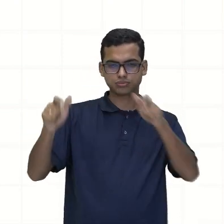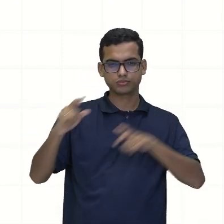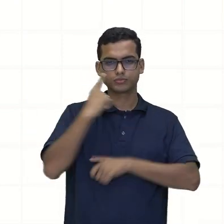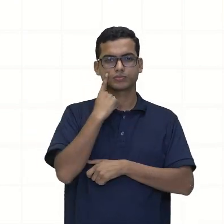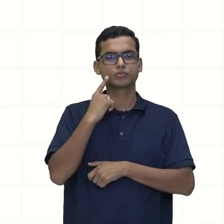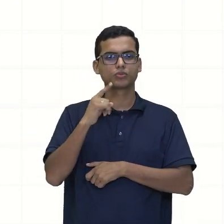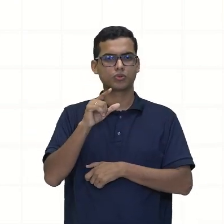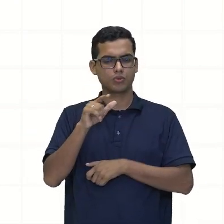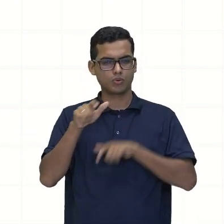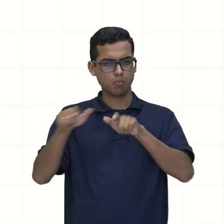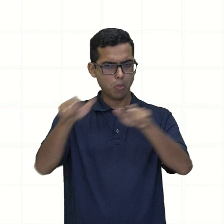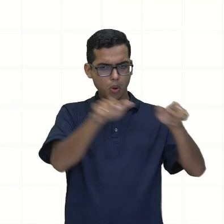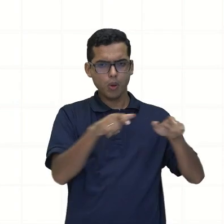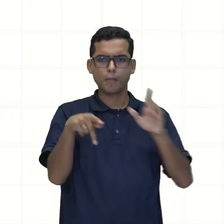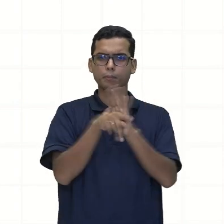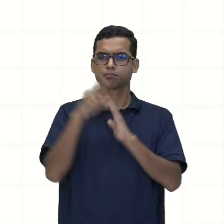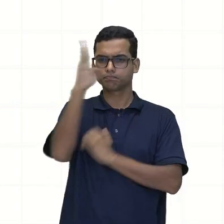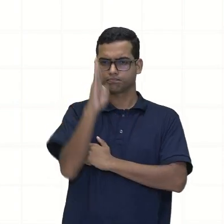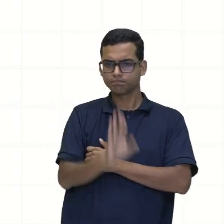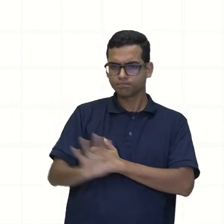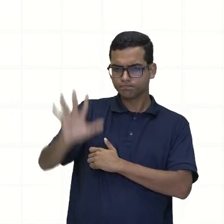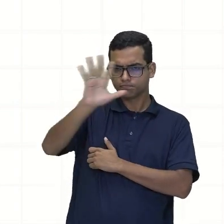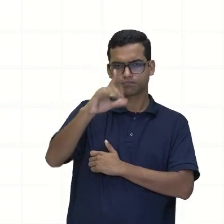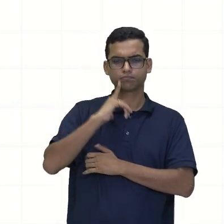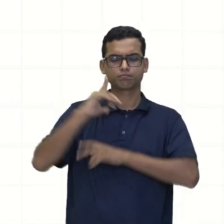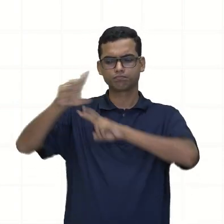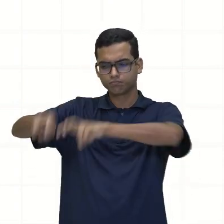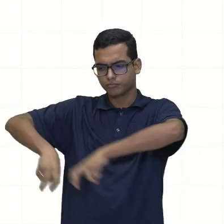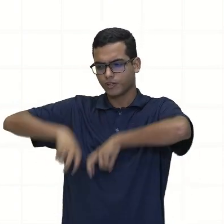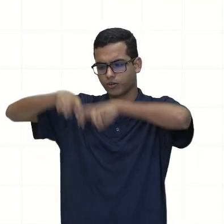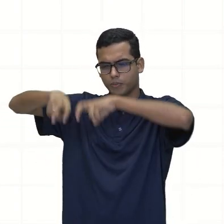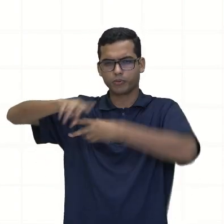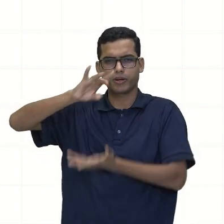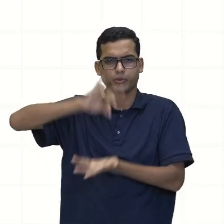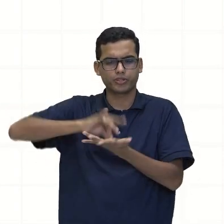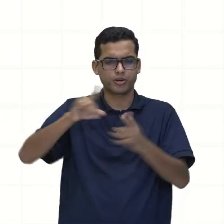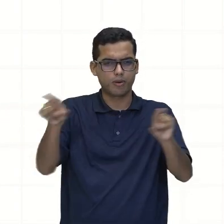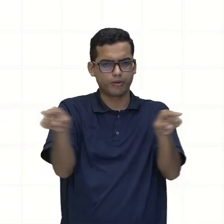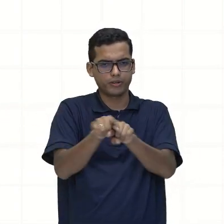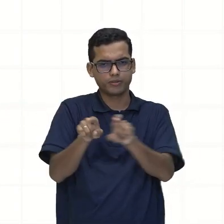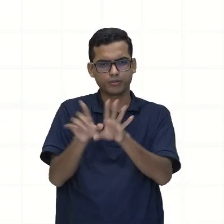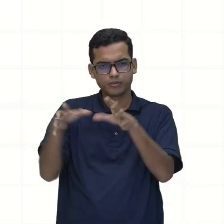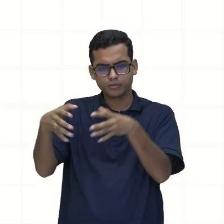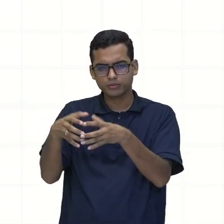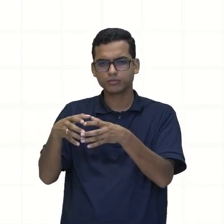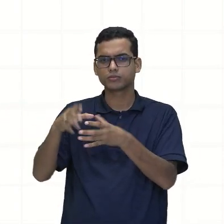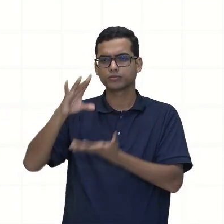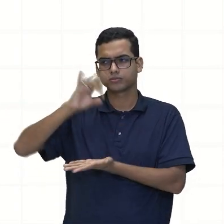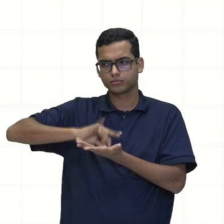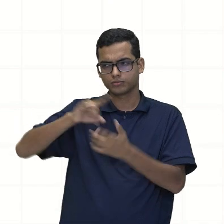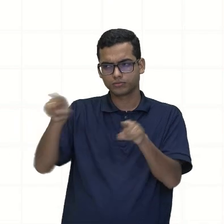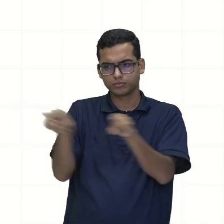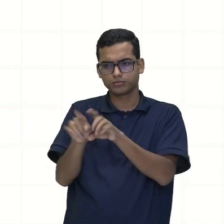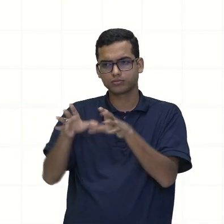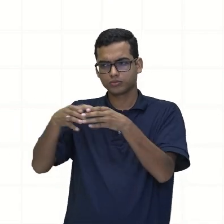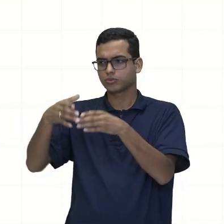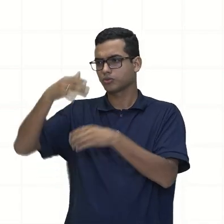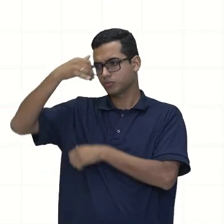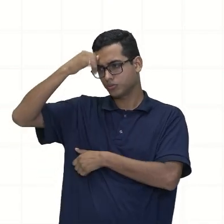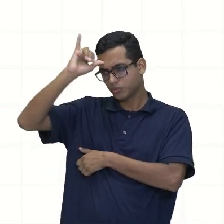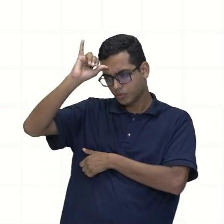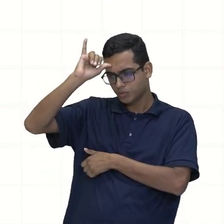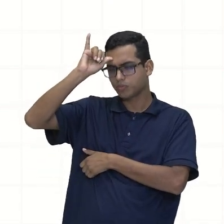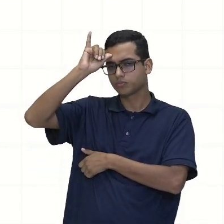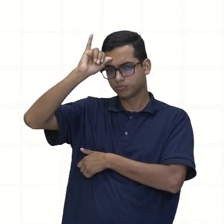estabelecimentos agropecuários. Então, aí a gente pode observar os círculos que eles vão indicar, né, os